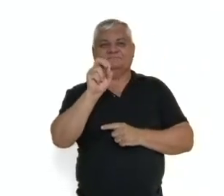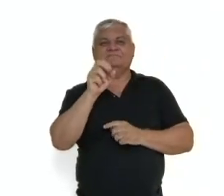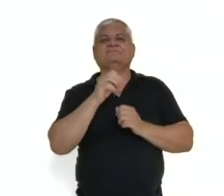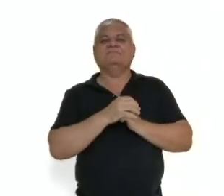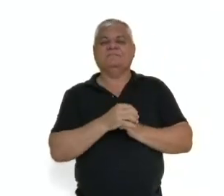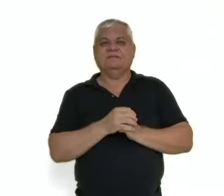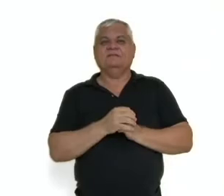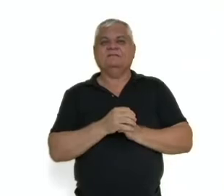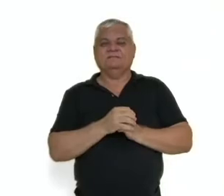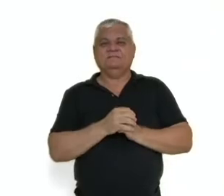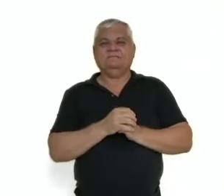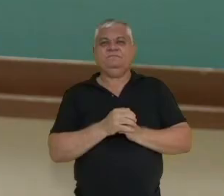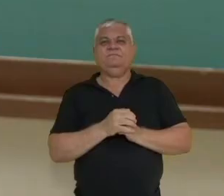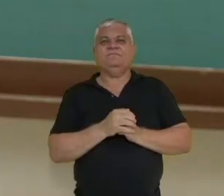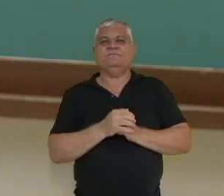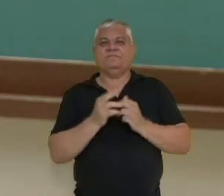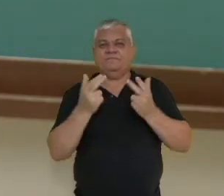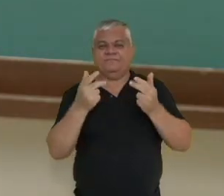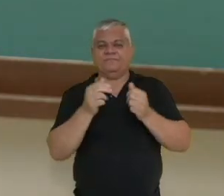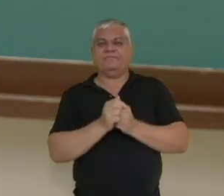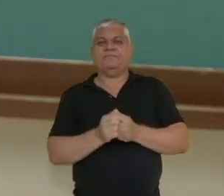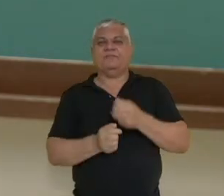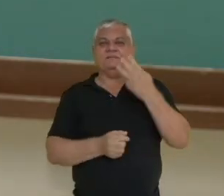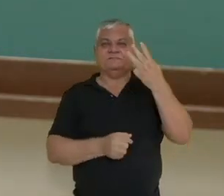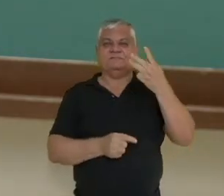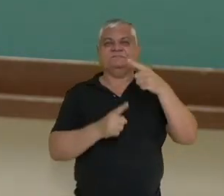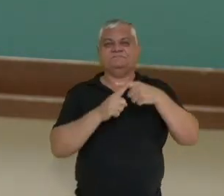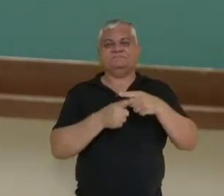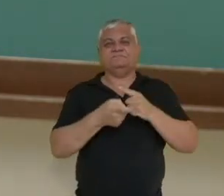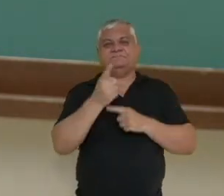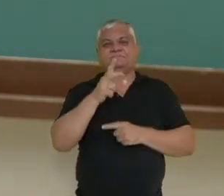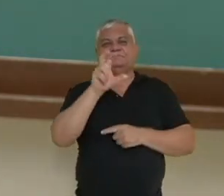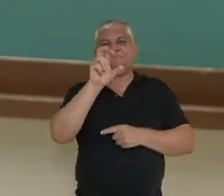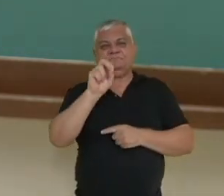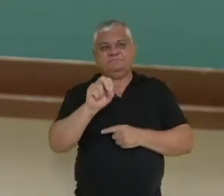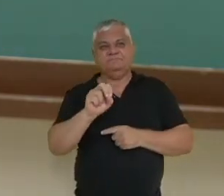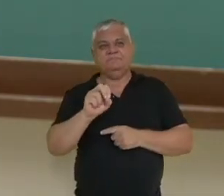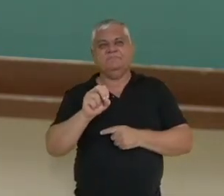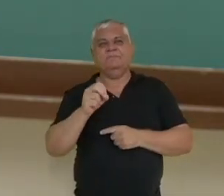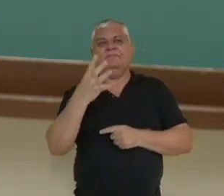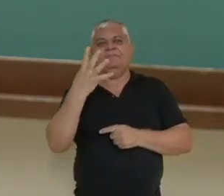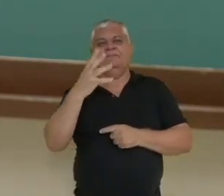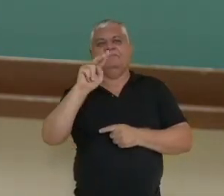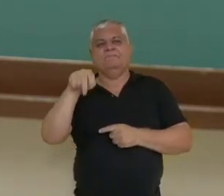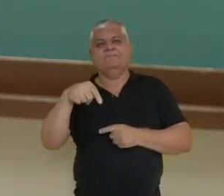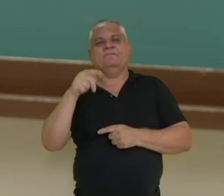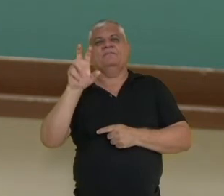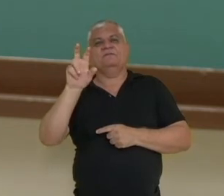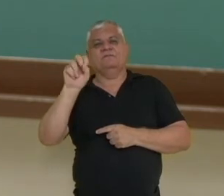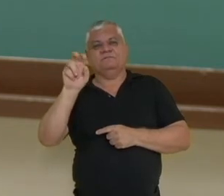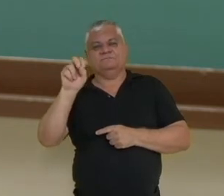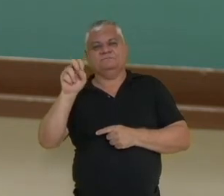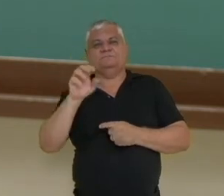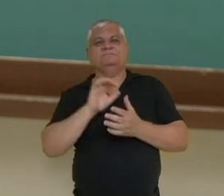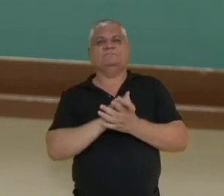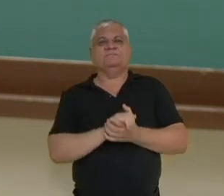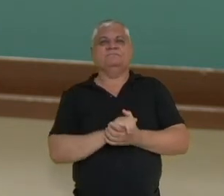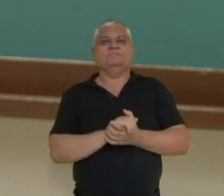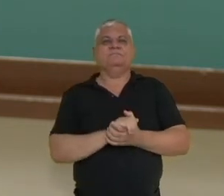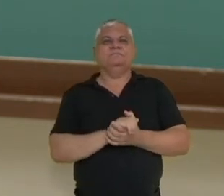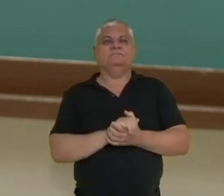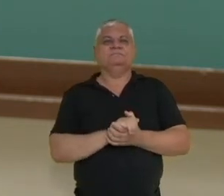custou R$1,50, então eu vou multiplicar 3 vezes R$1,50, que é igual a